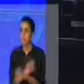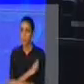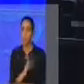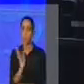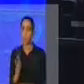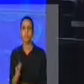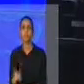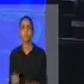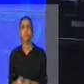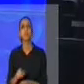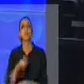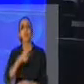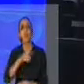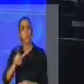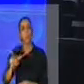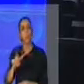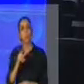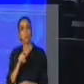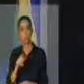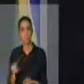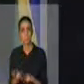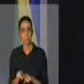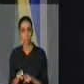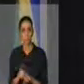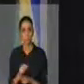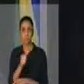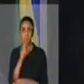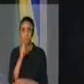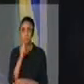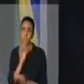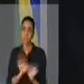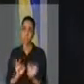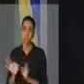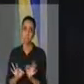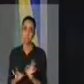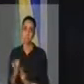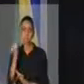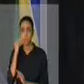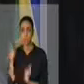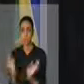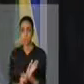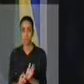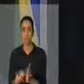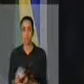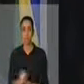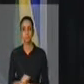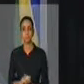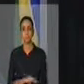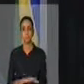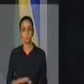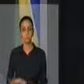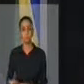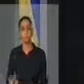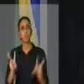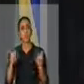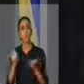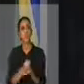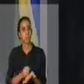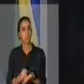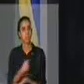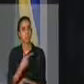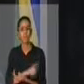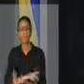não ajustei ainda uma data com o Hospital Erasto Gettner. A questão dos medicamentos, né? Muito